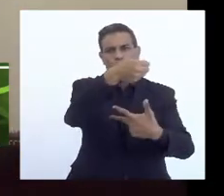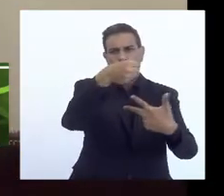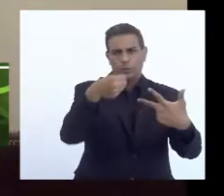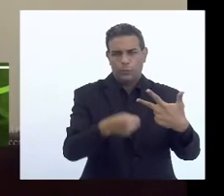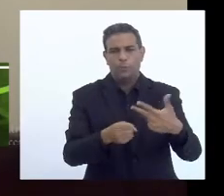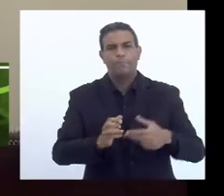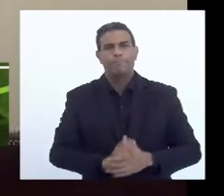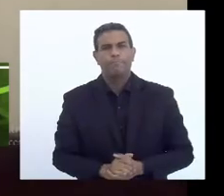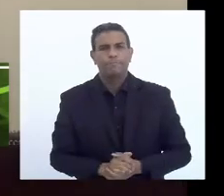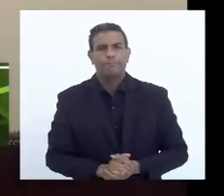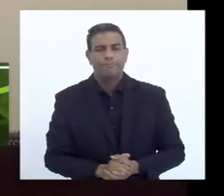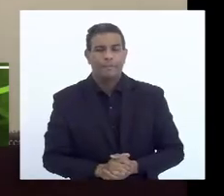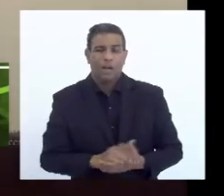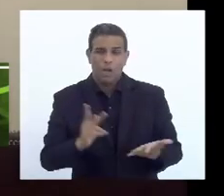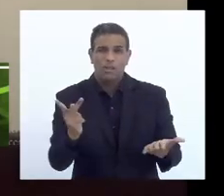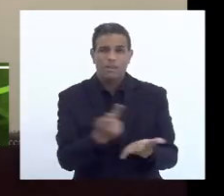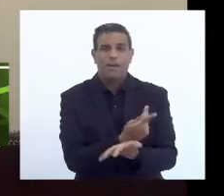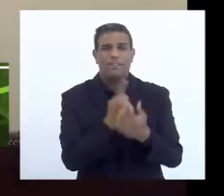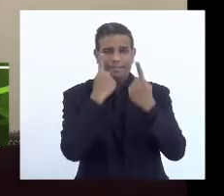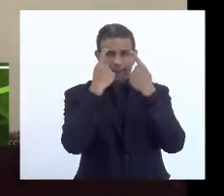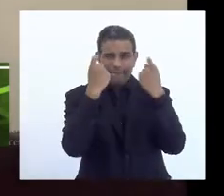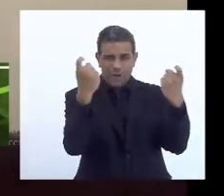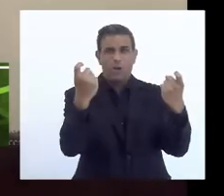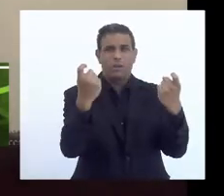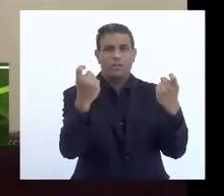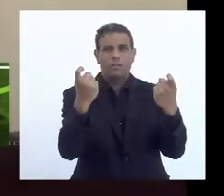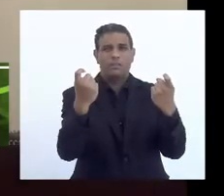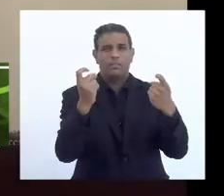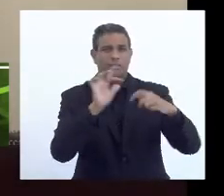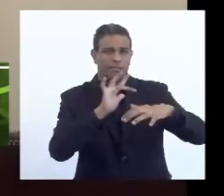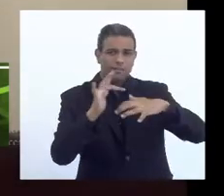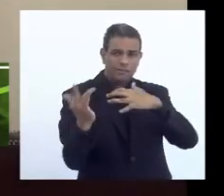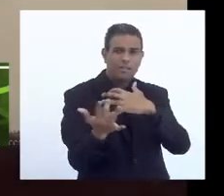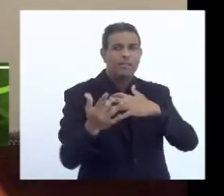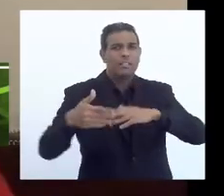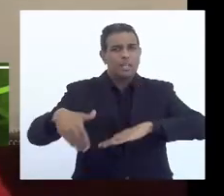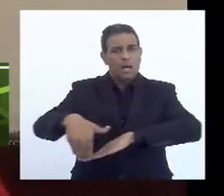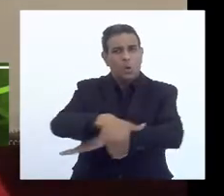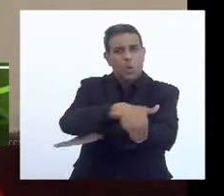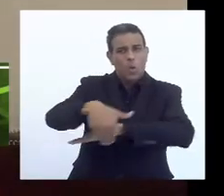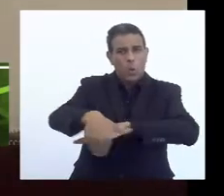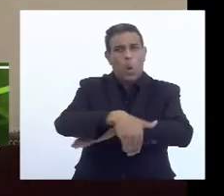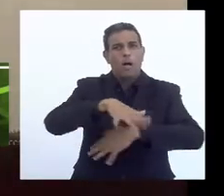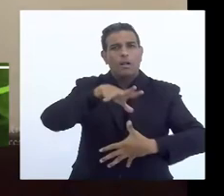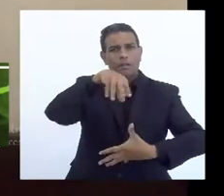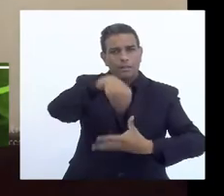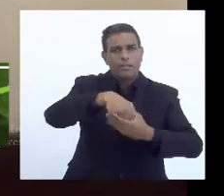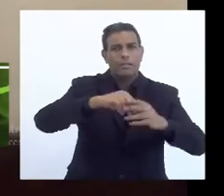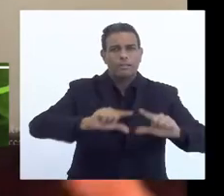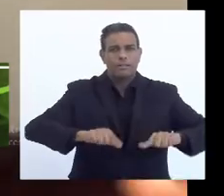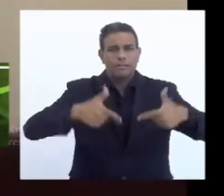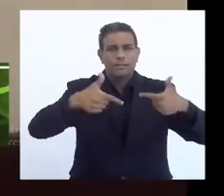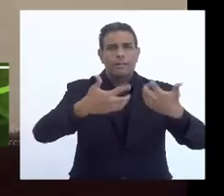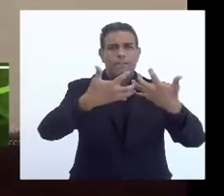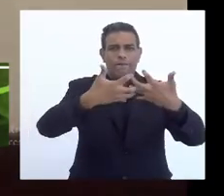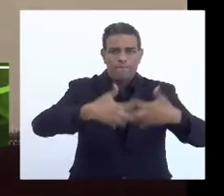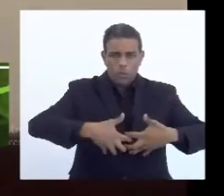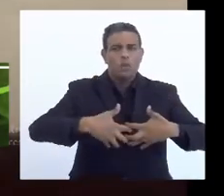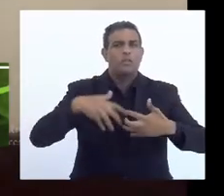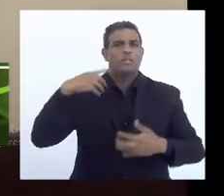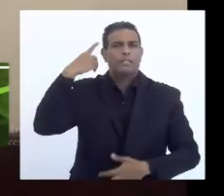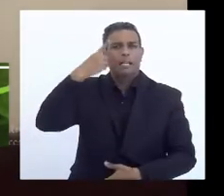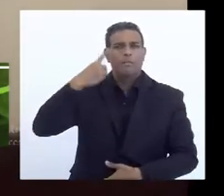E ela ocorre não apenas nas redes, nas ruas, mas também no exercício da função, dentro